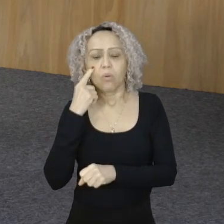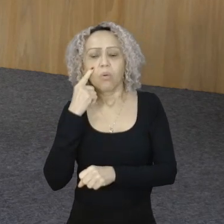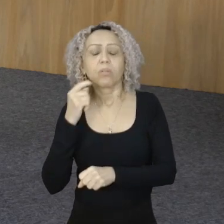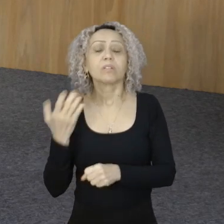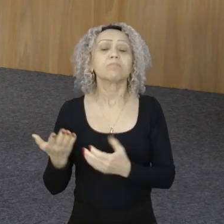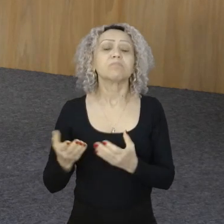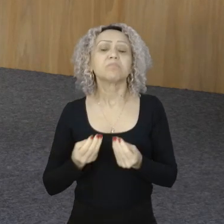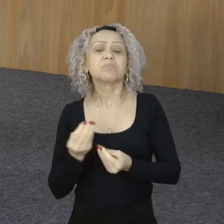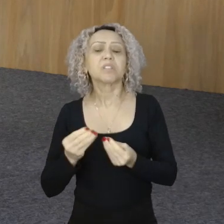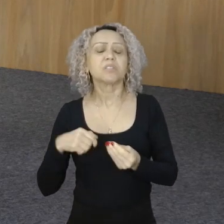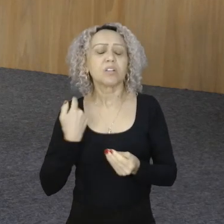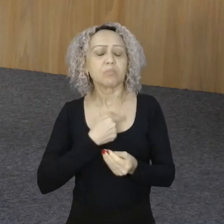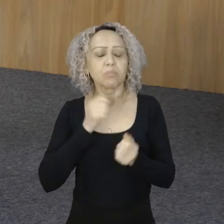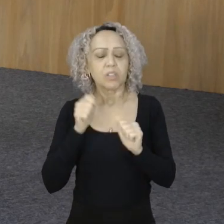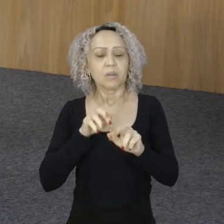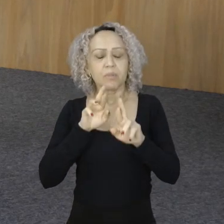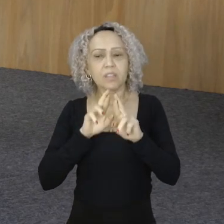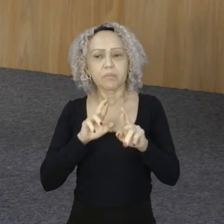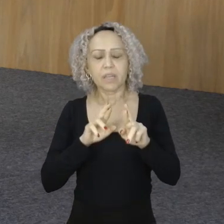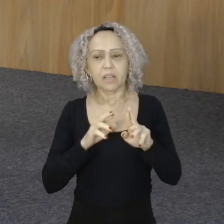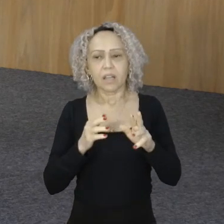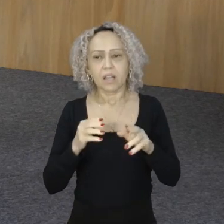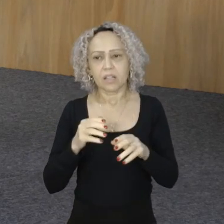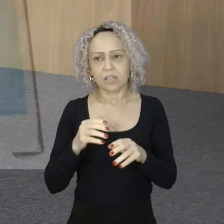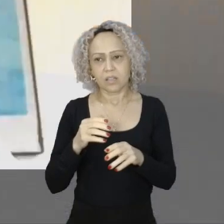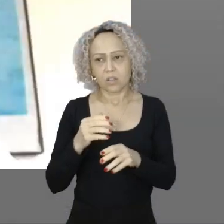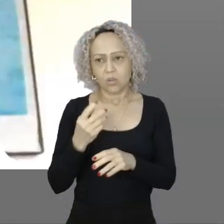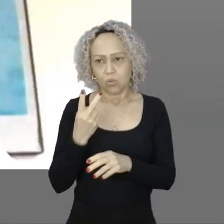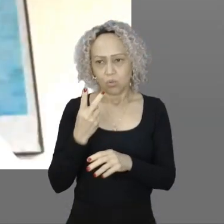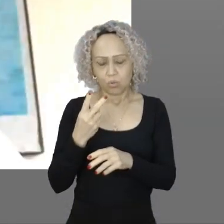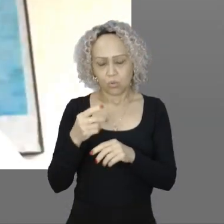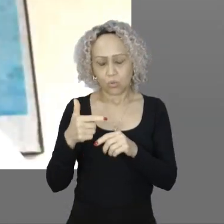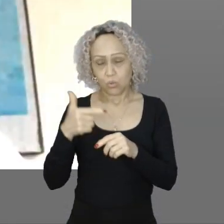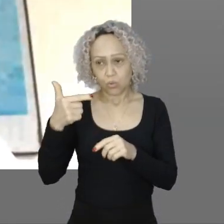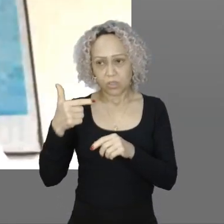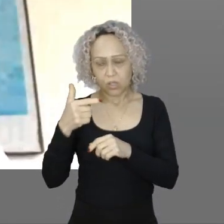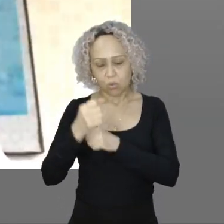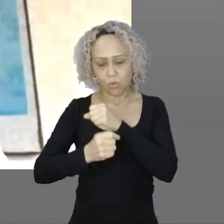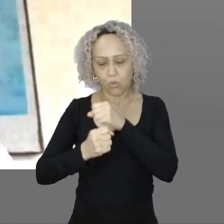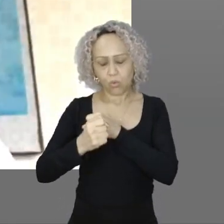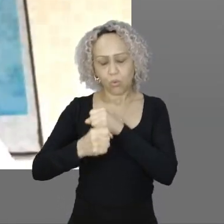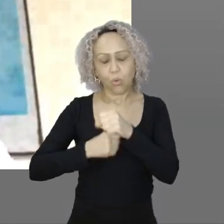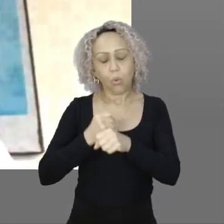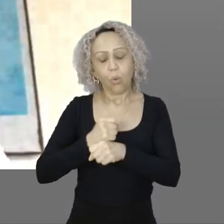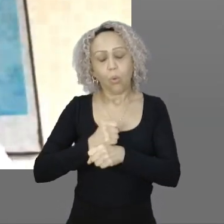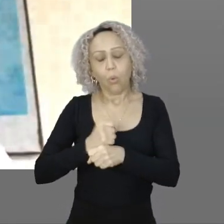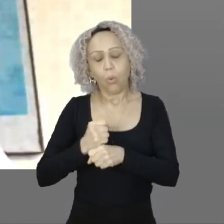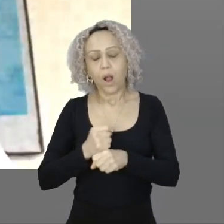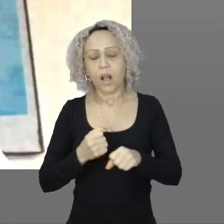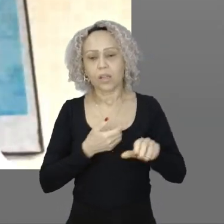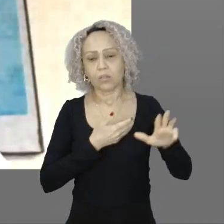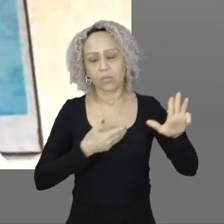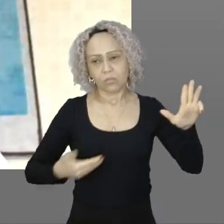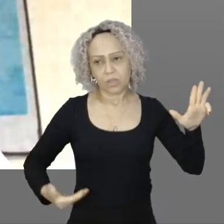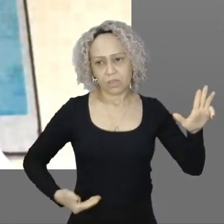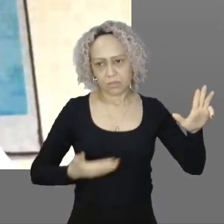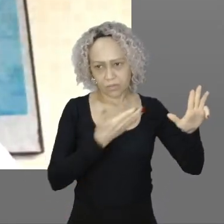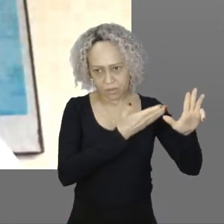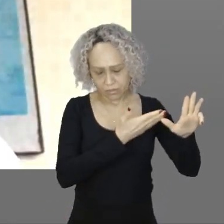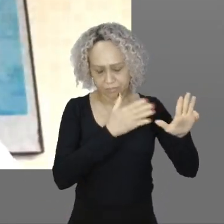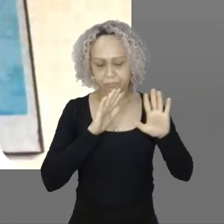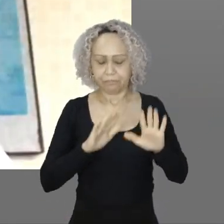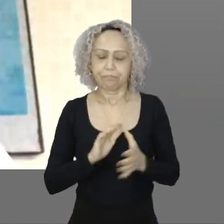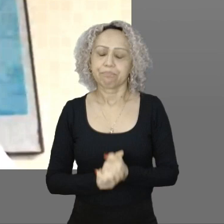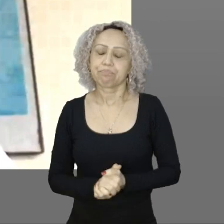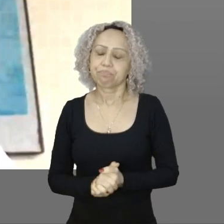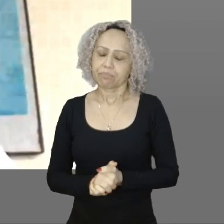Então, as nossas projeções são muito positivas. Aliás, eu quero aproveitar teria muitas coisas para citar neste balanço